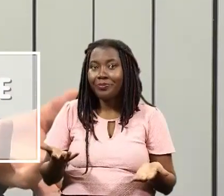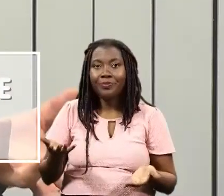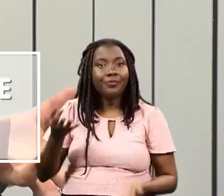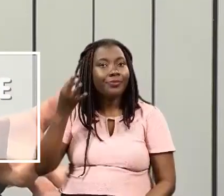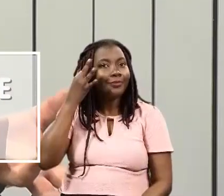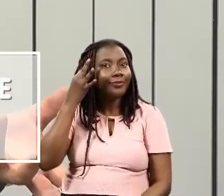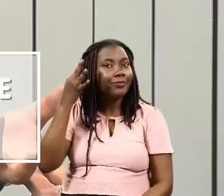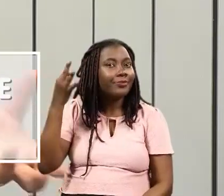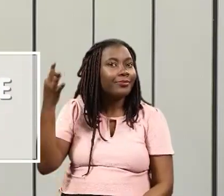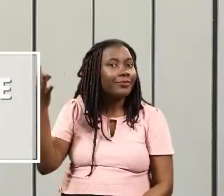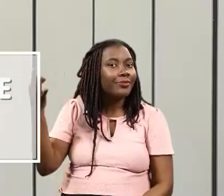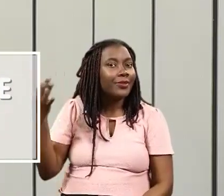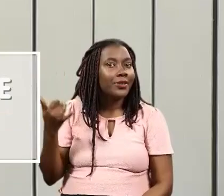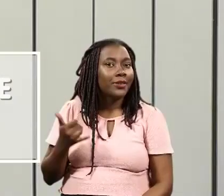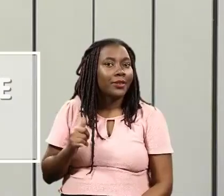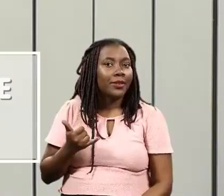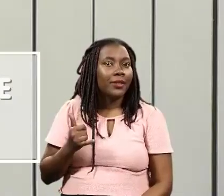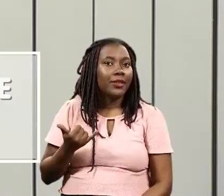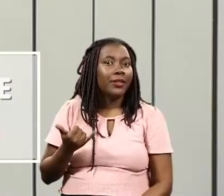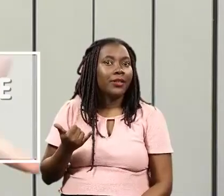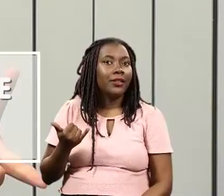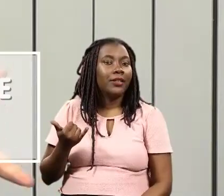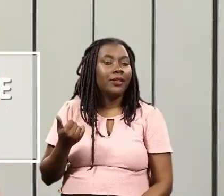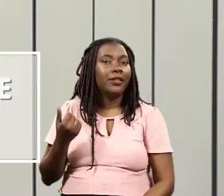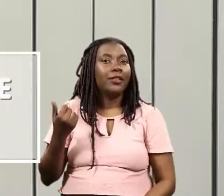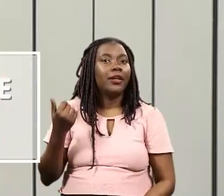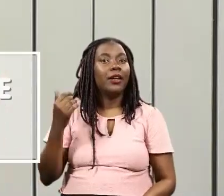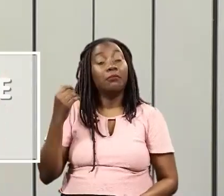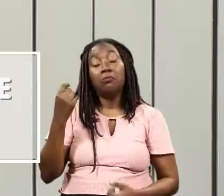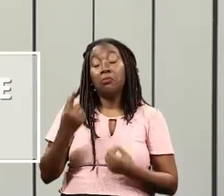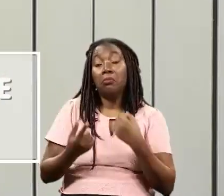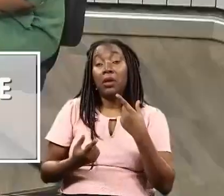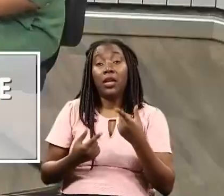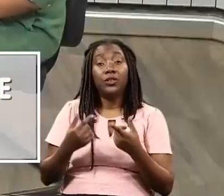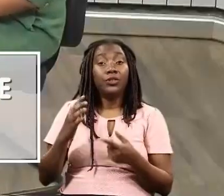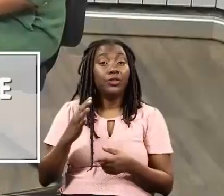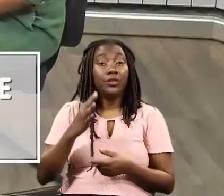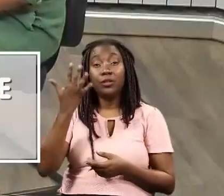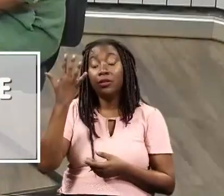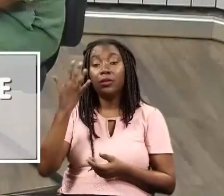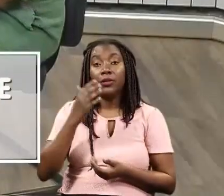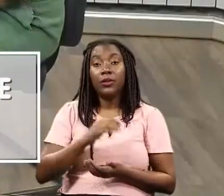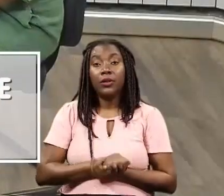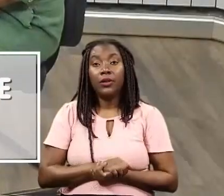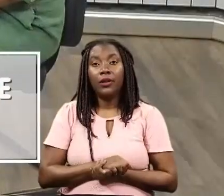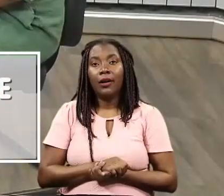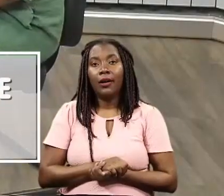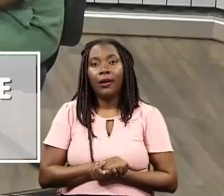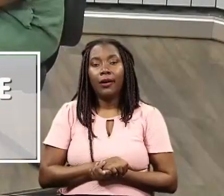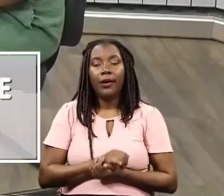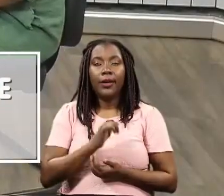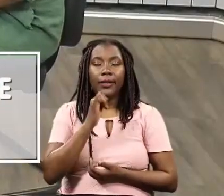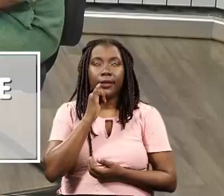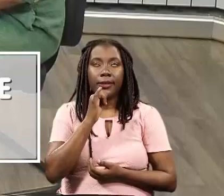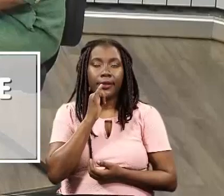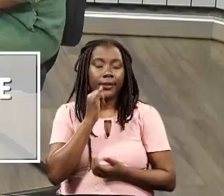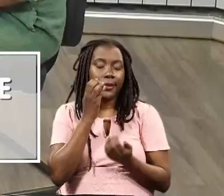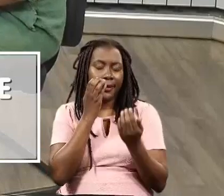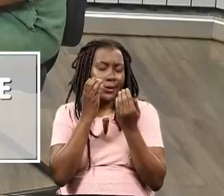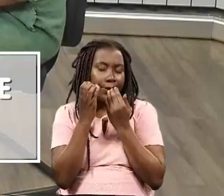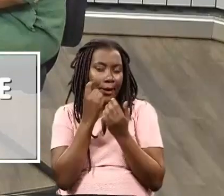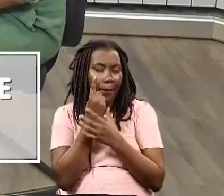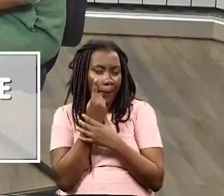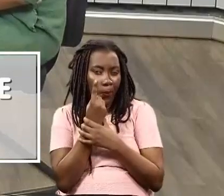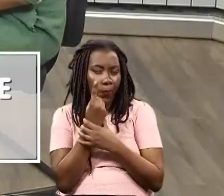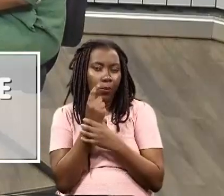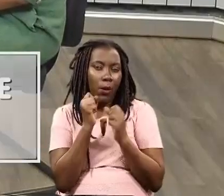do celular, né? De repente, a pessoa, situações assim, gente, que... Vamos colocar aqui um exemplo, né,